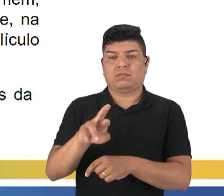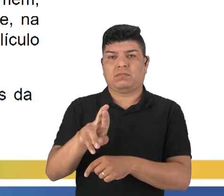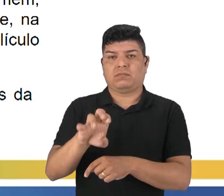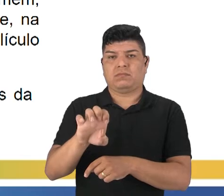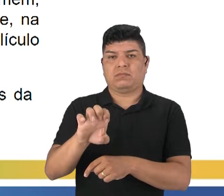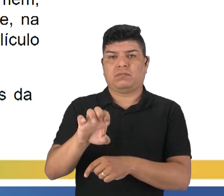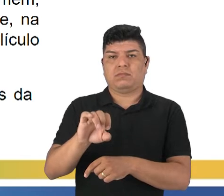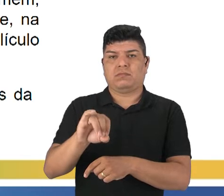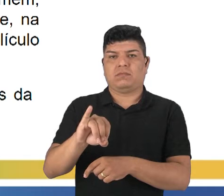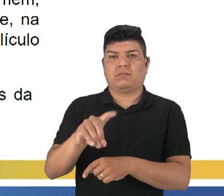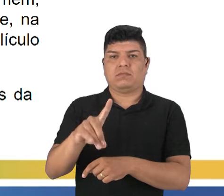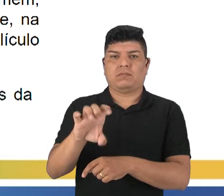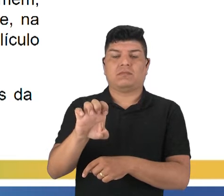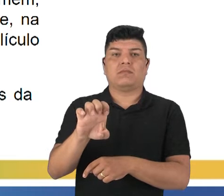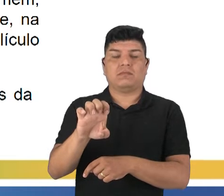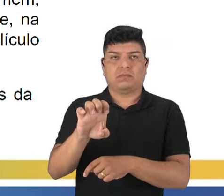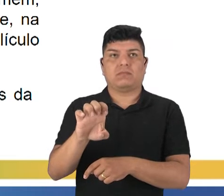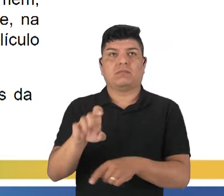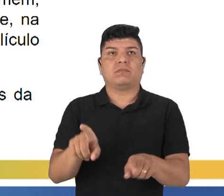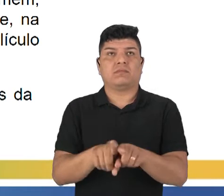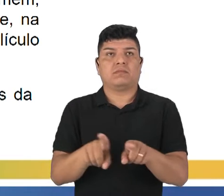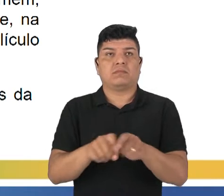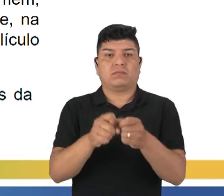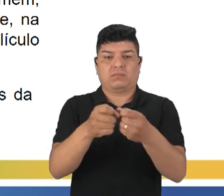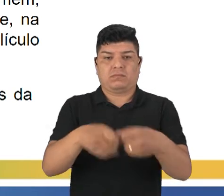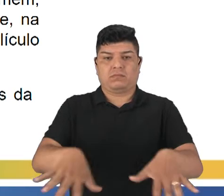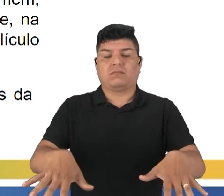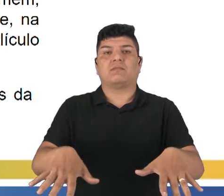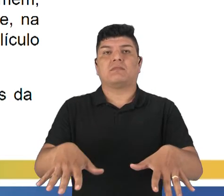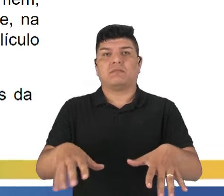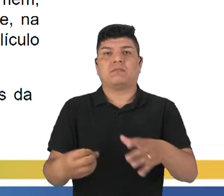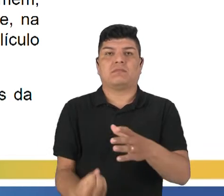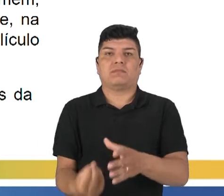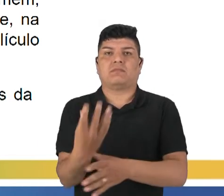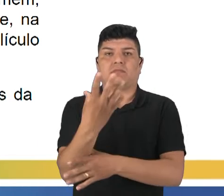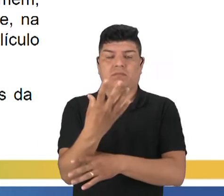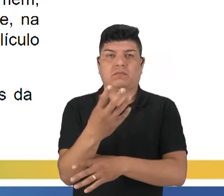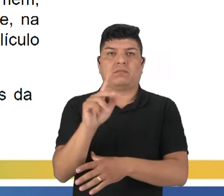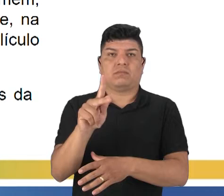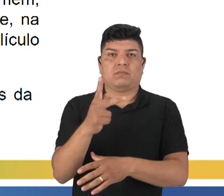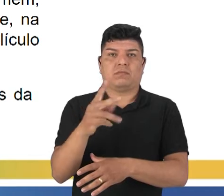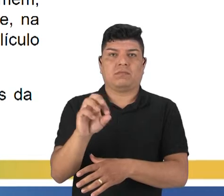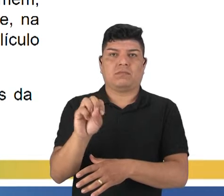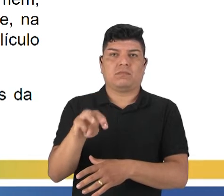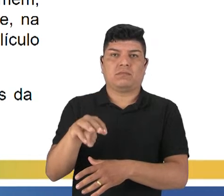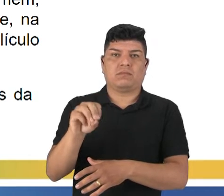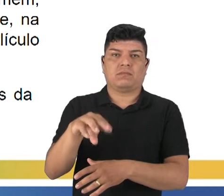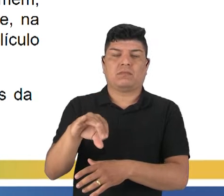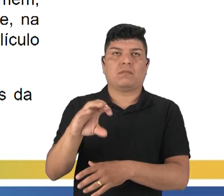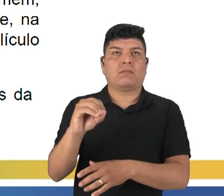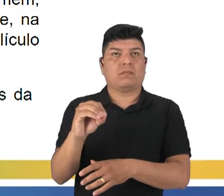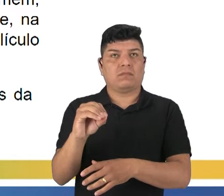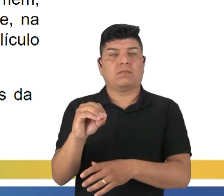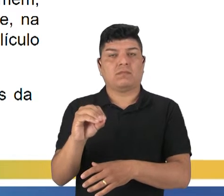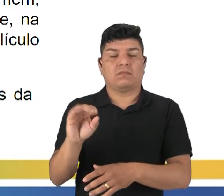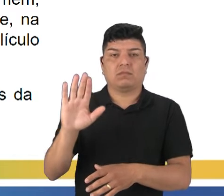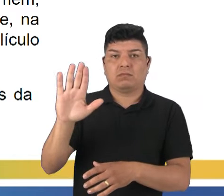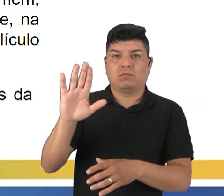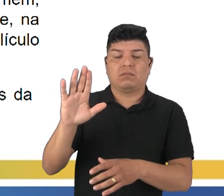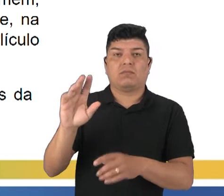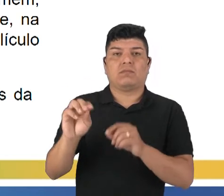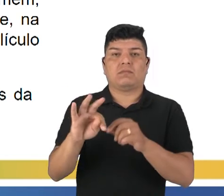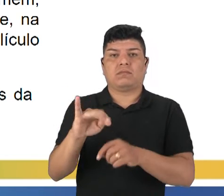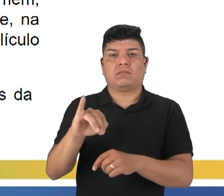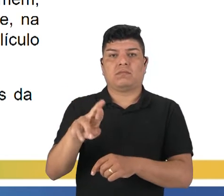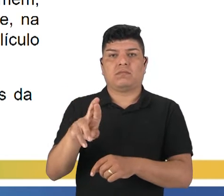Então, essa glândula também estimula a produção de hormônios e a excreção desses hormônios lá da